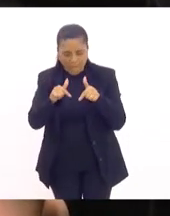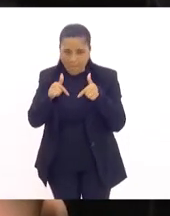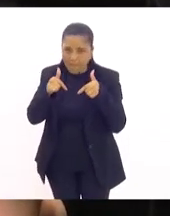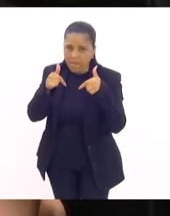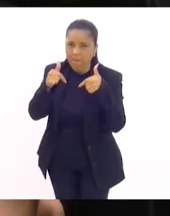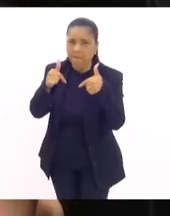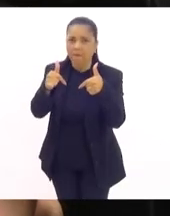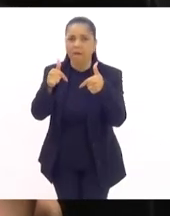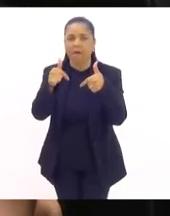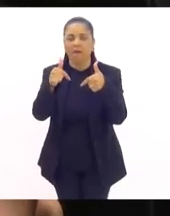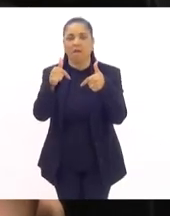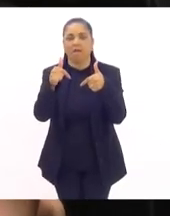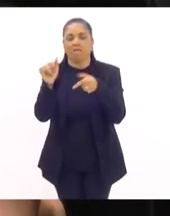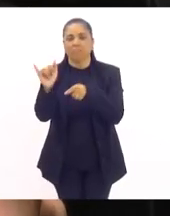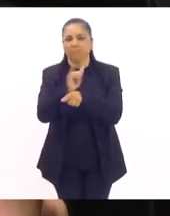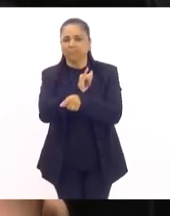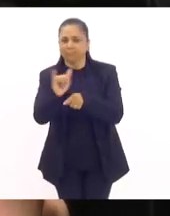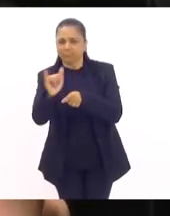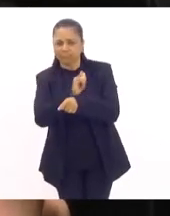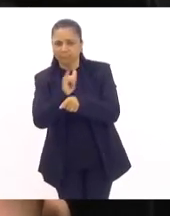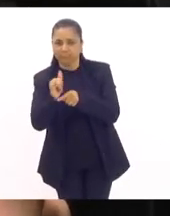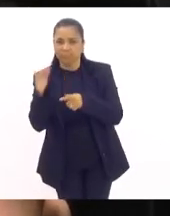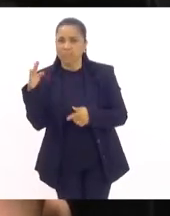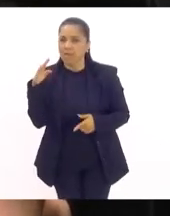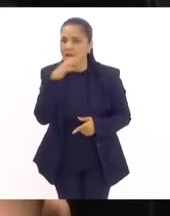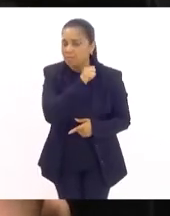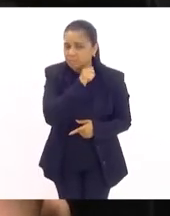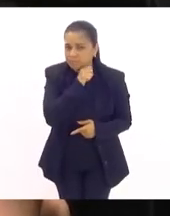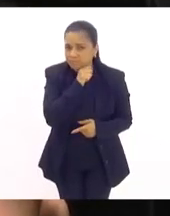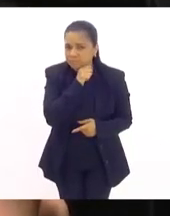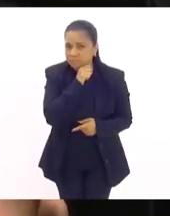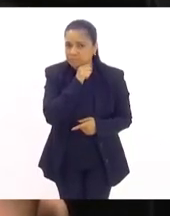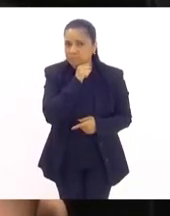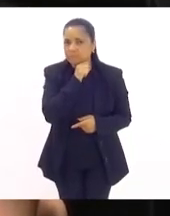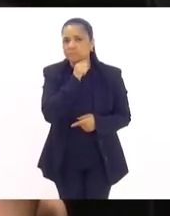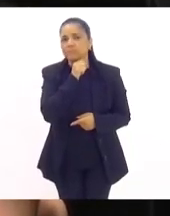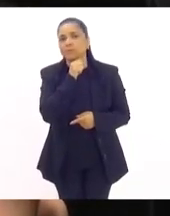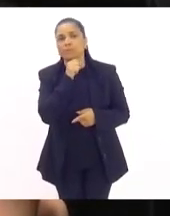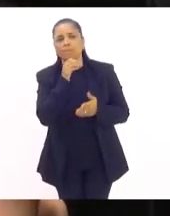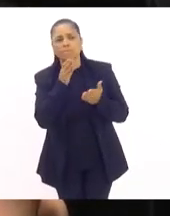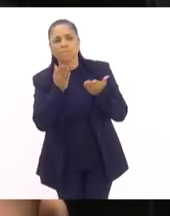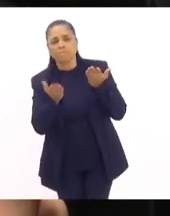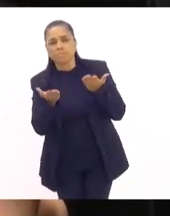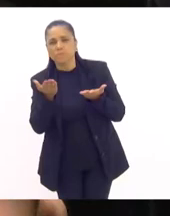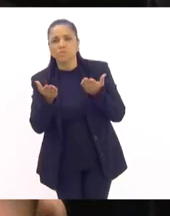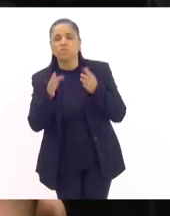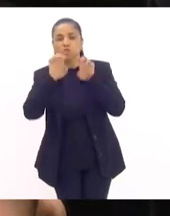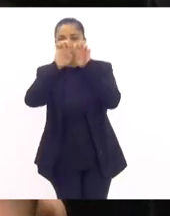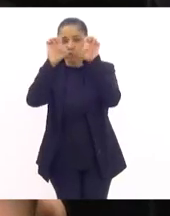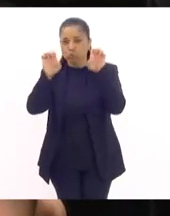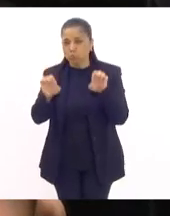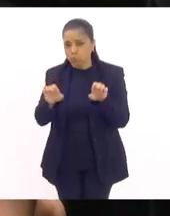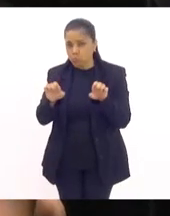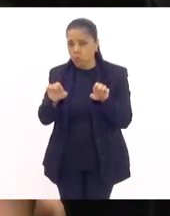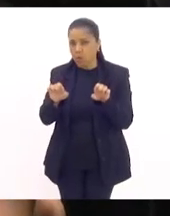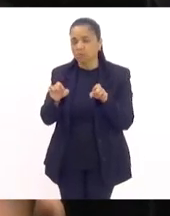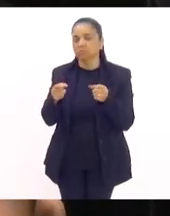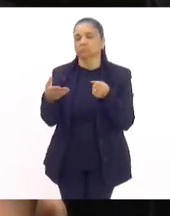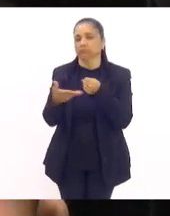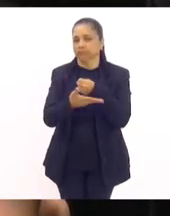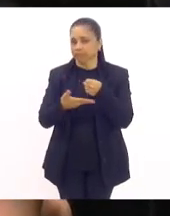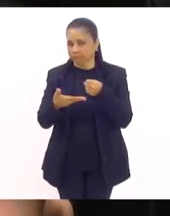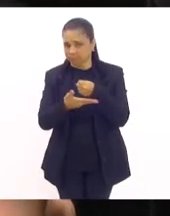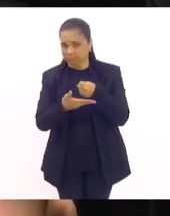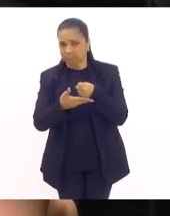medidas imediatas, medidas também de médio prazo, medidas estruturais para resolver o